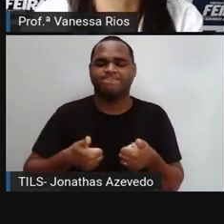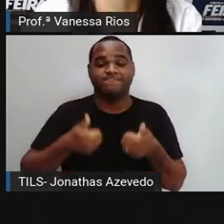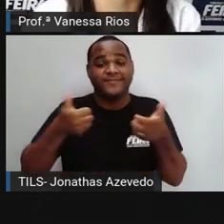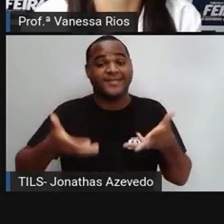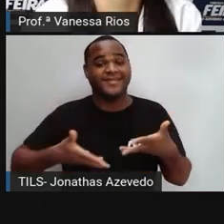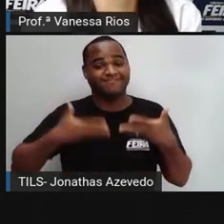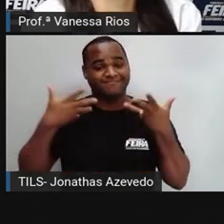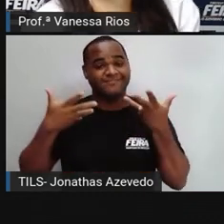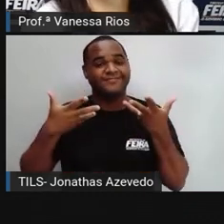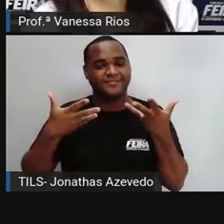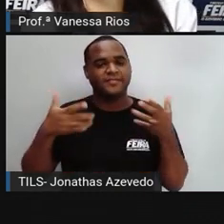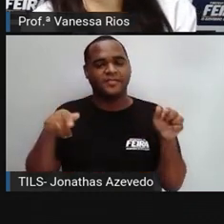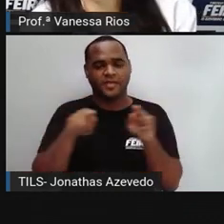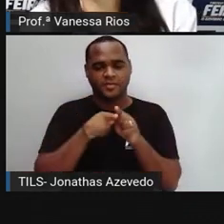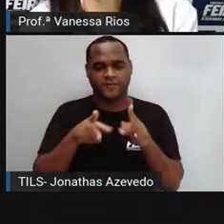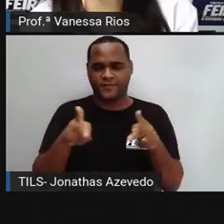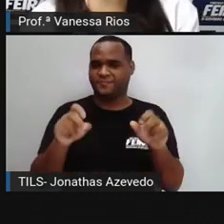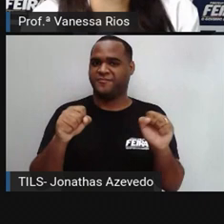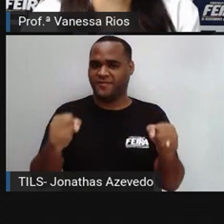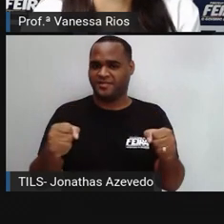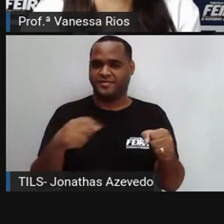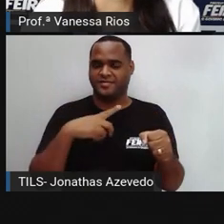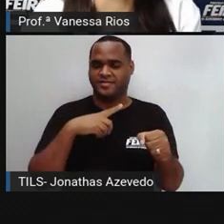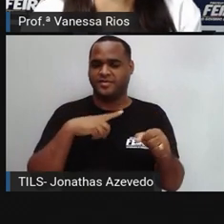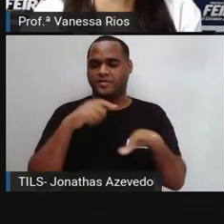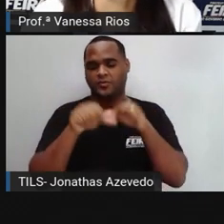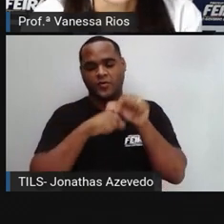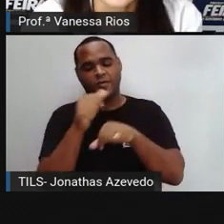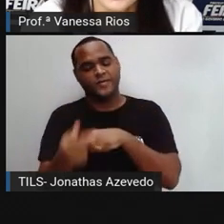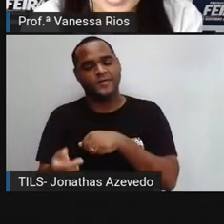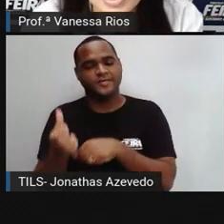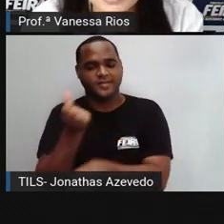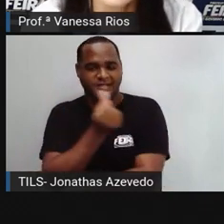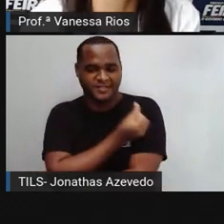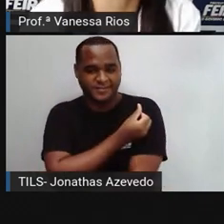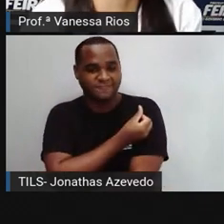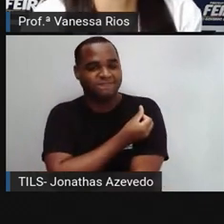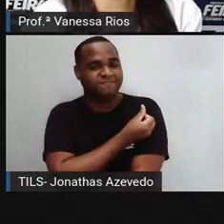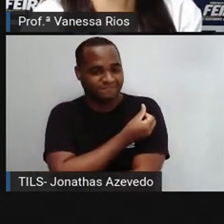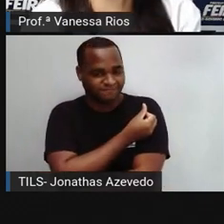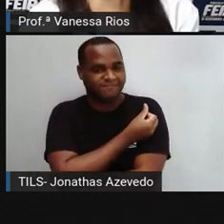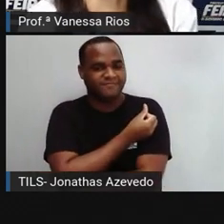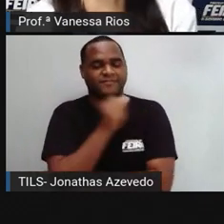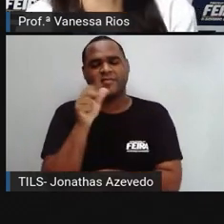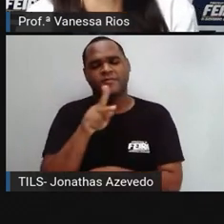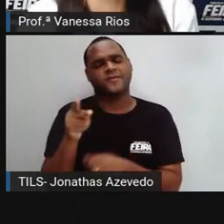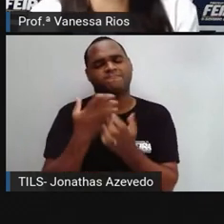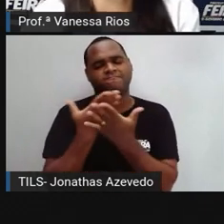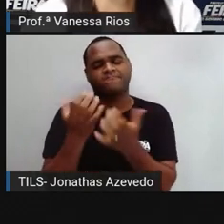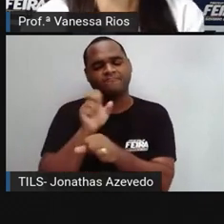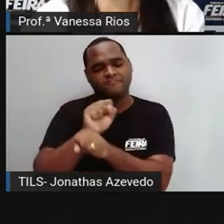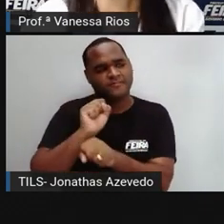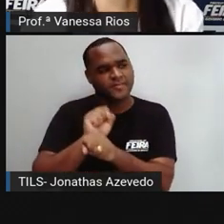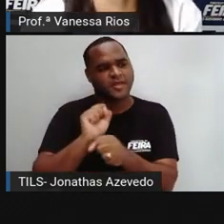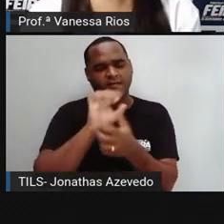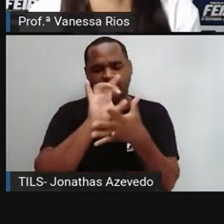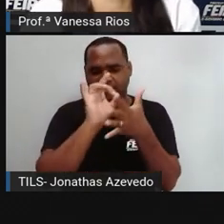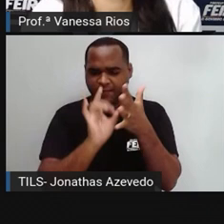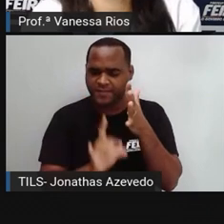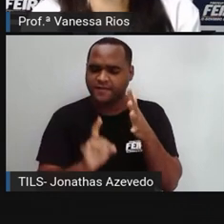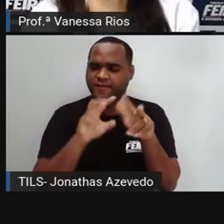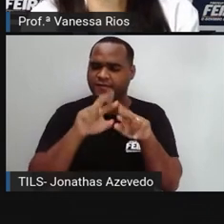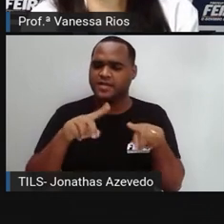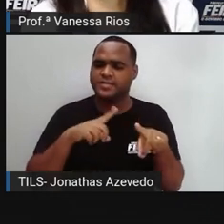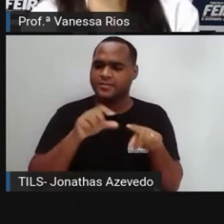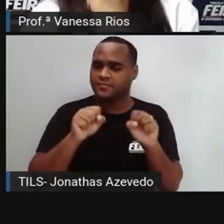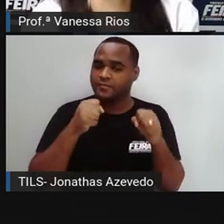seu ânimo para seguir. Vocês passarão aí para o sexto ano e a Pro espera aí que todos os conteúdos, tudo que a